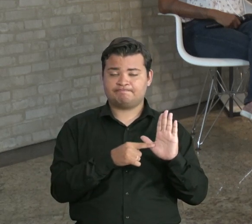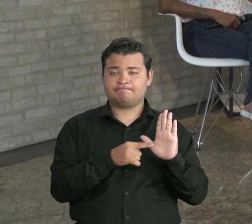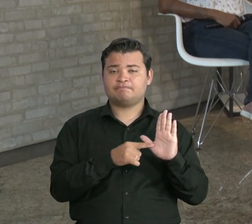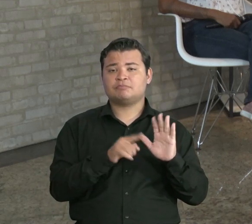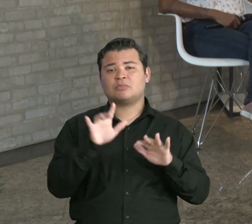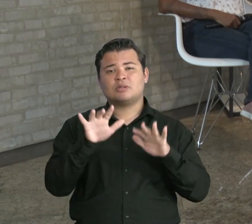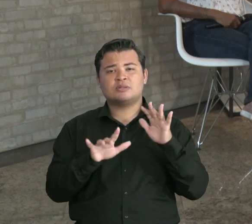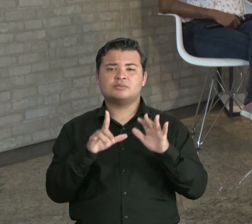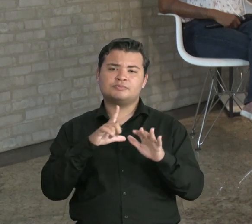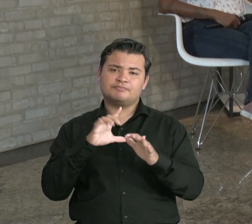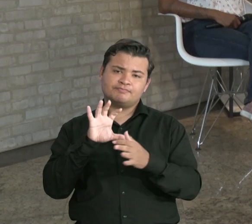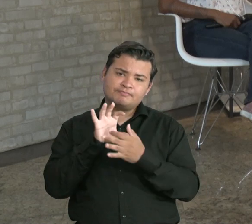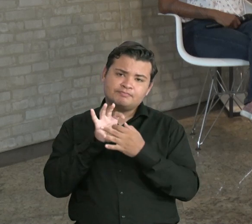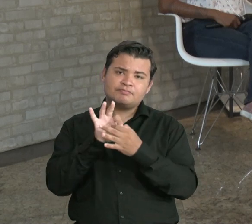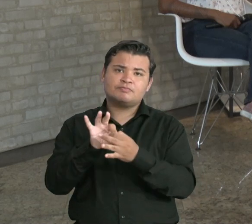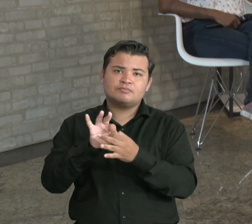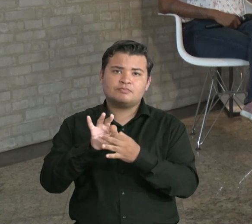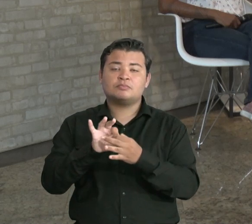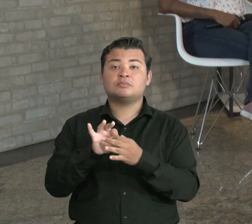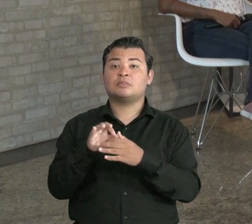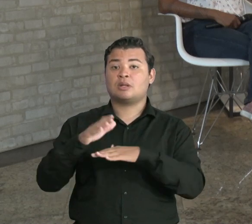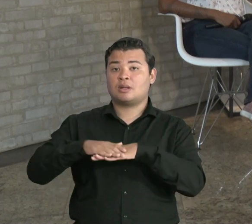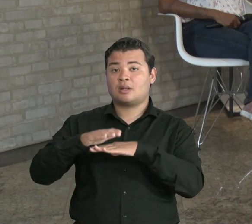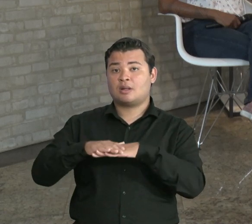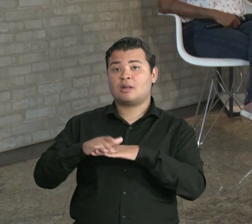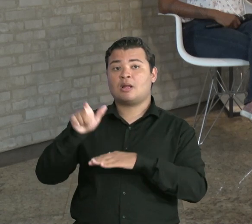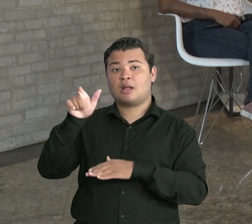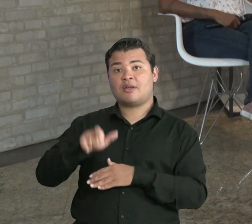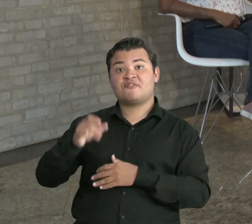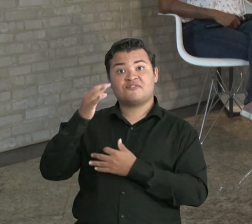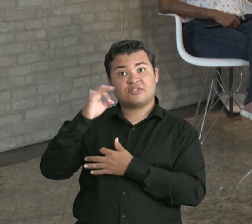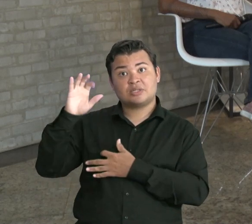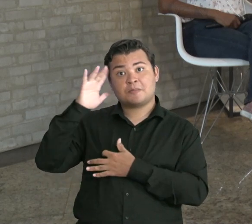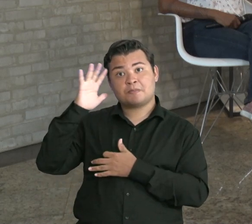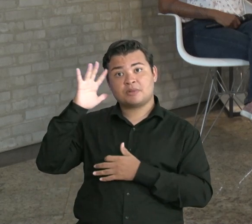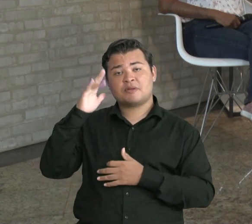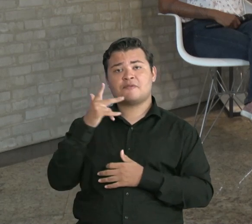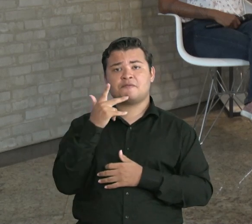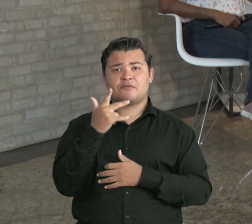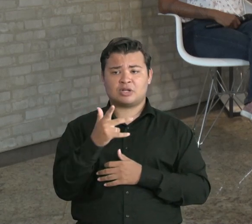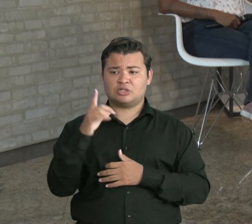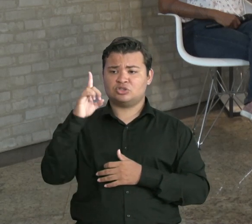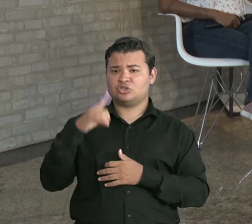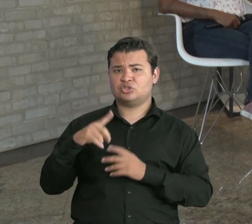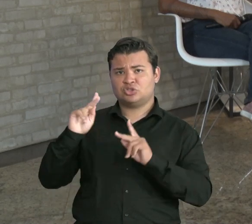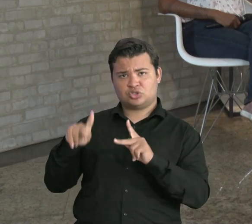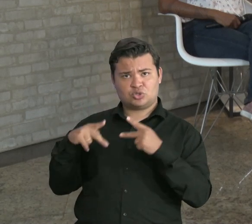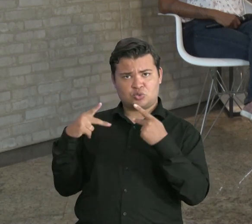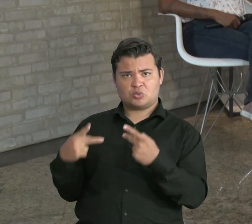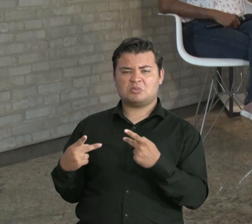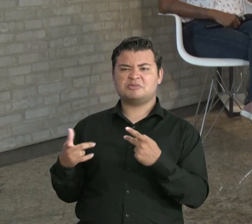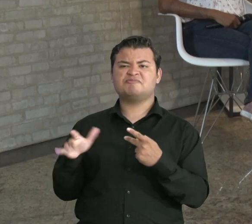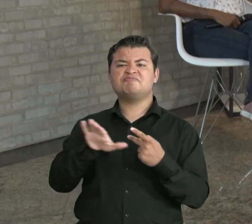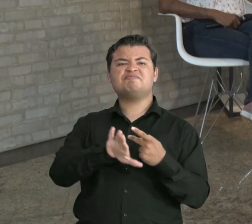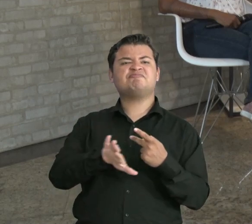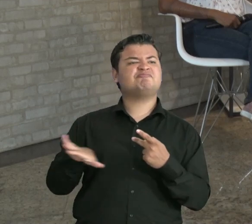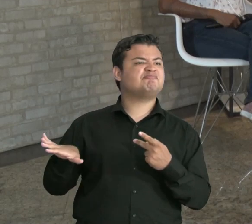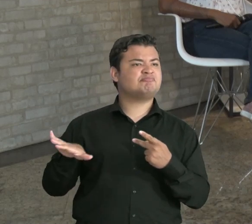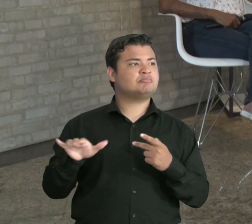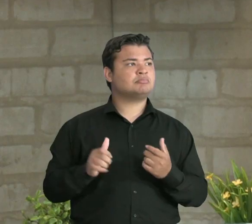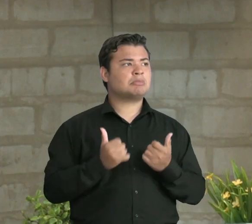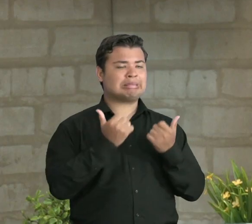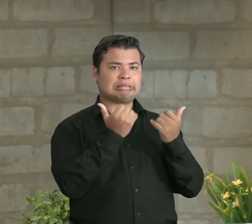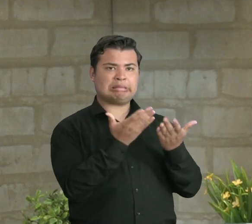esteja embutido numa asserção de um pensador francês que diz que direitos humanos é aquilo que, quando não se usa, se oferece aos